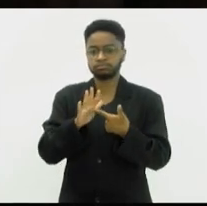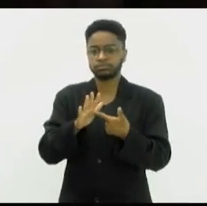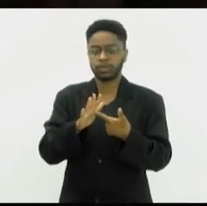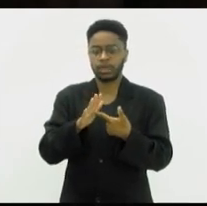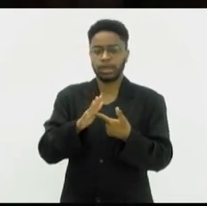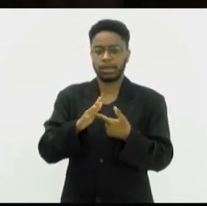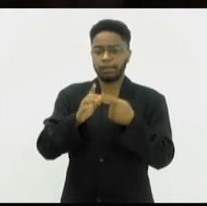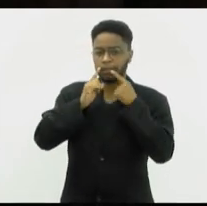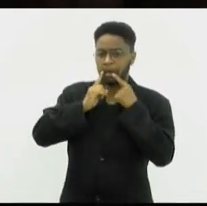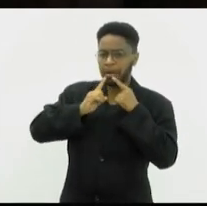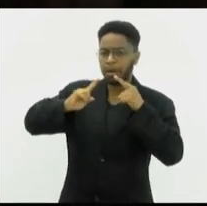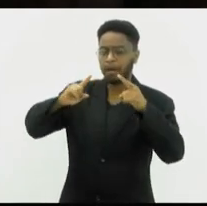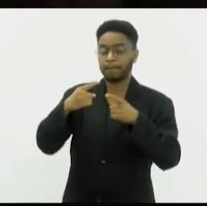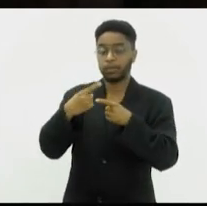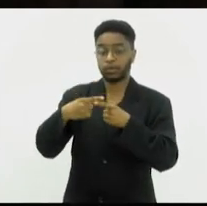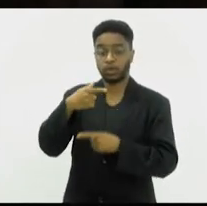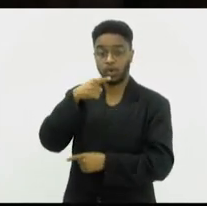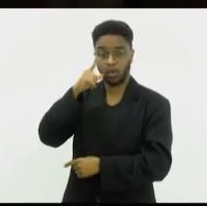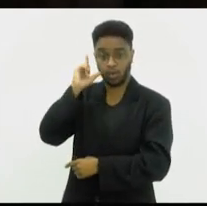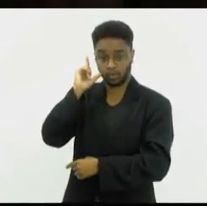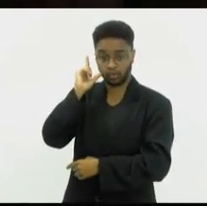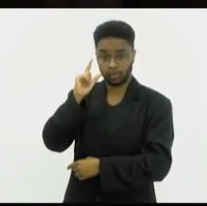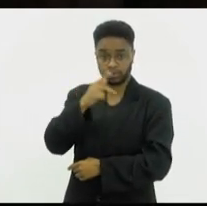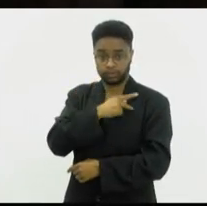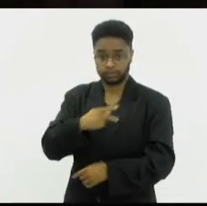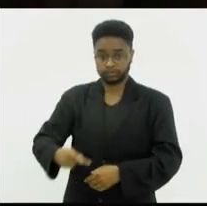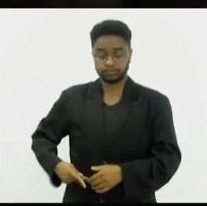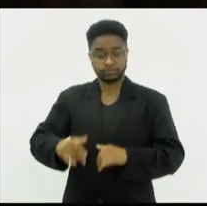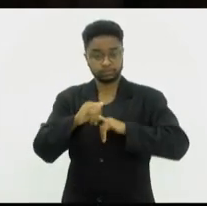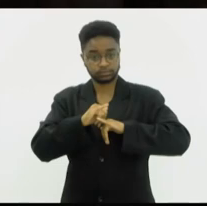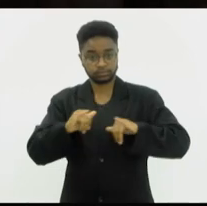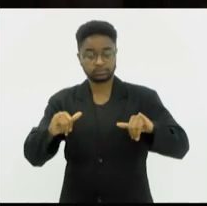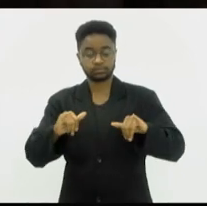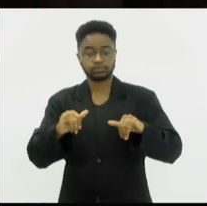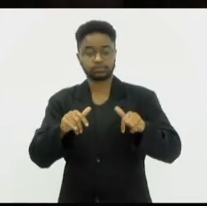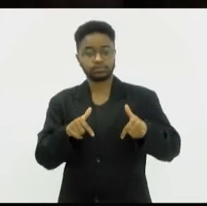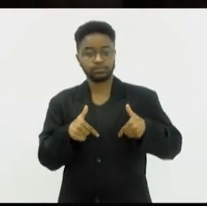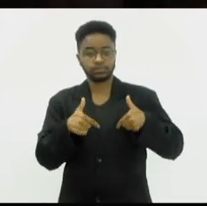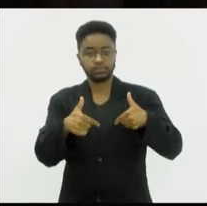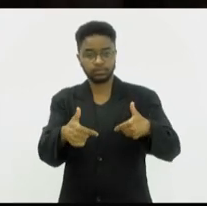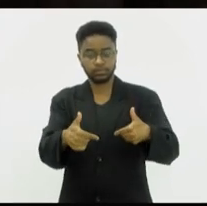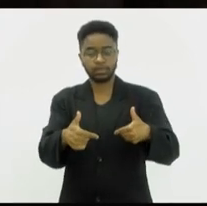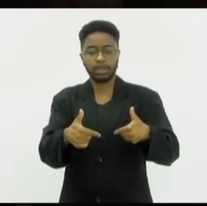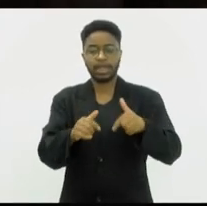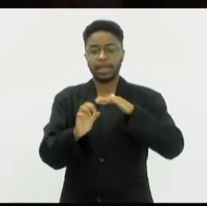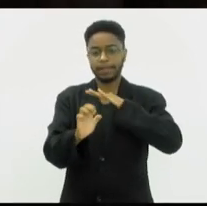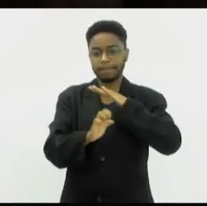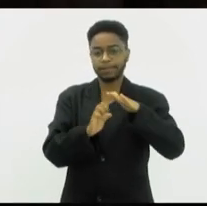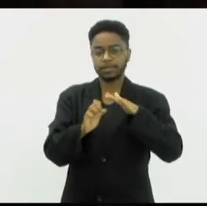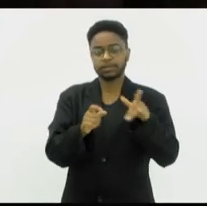ontem, quando o presidente anunciou medidas da micro e média empresas, os